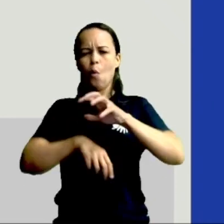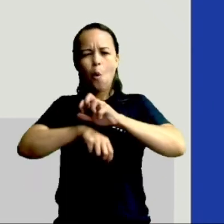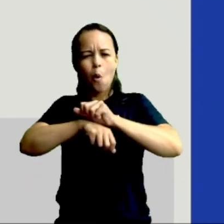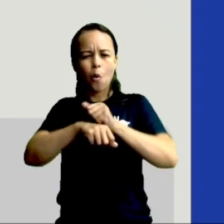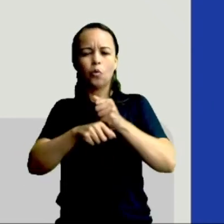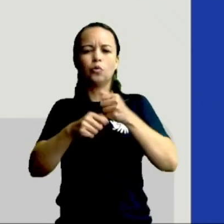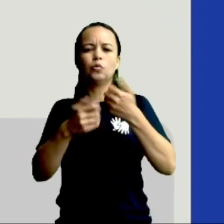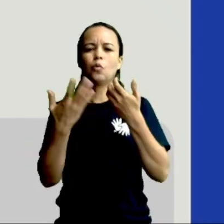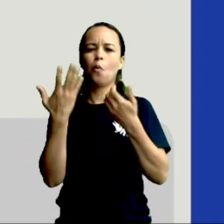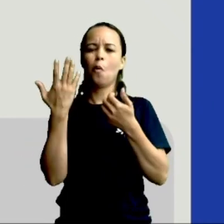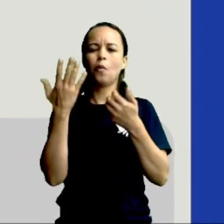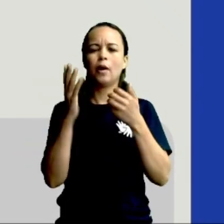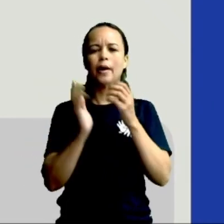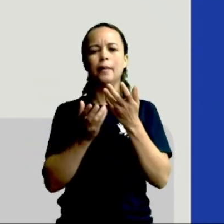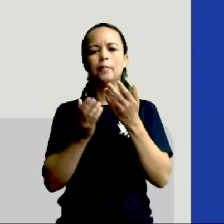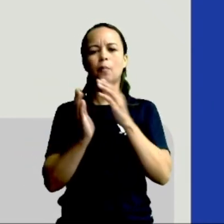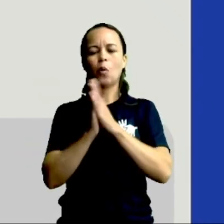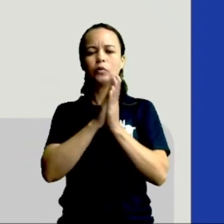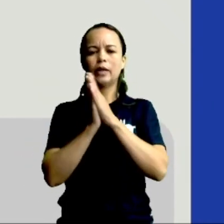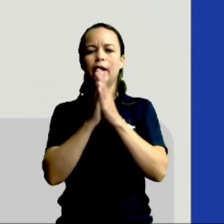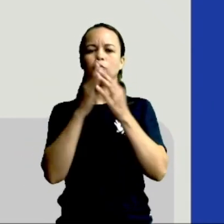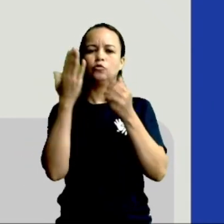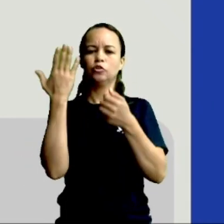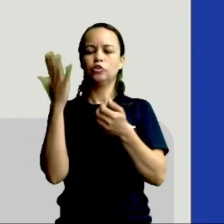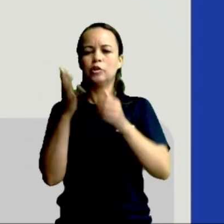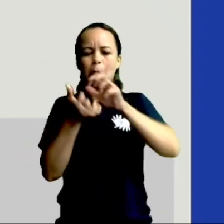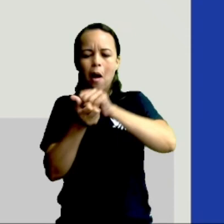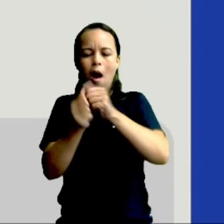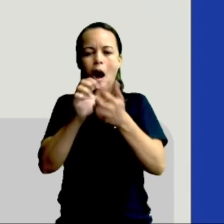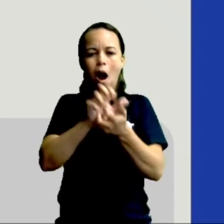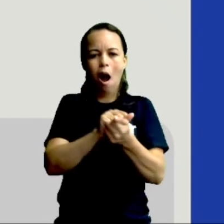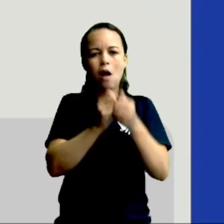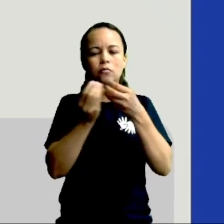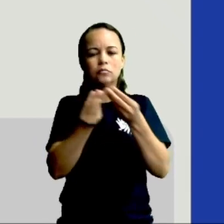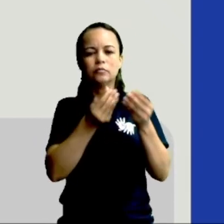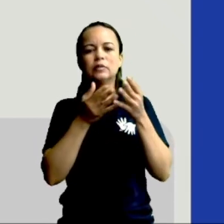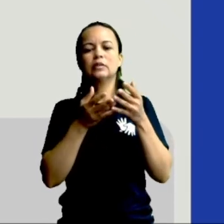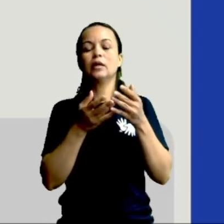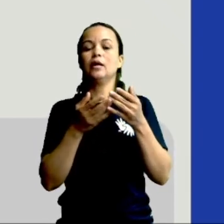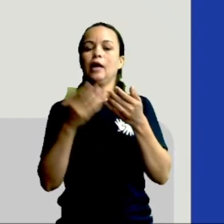madeira, bonecos de barro do mestre Vitalino,